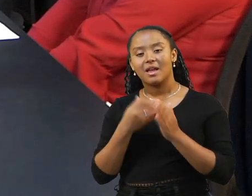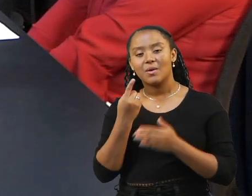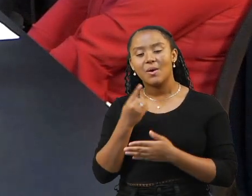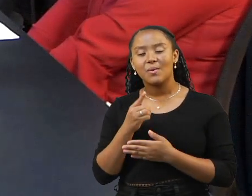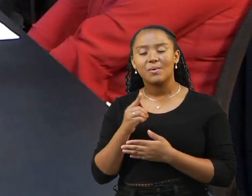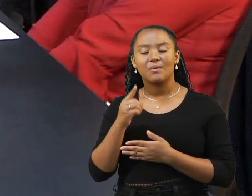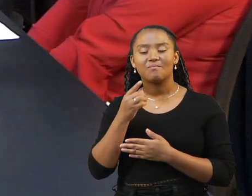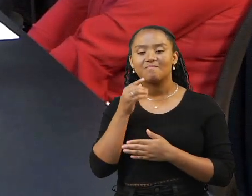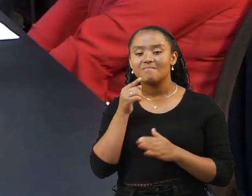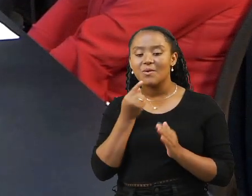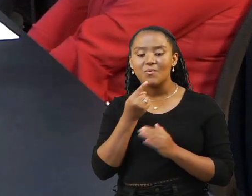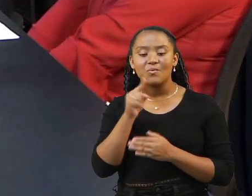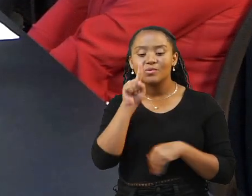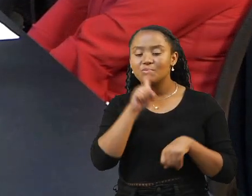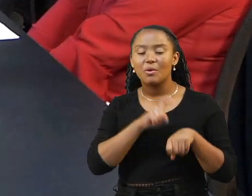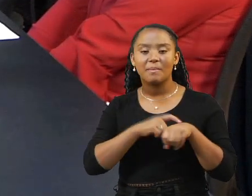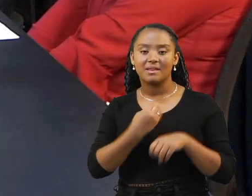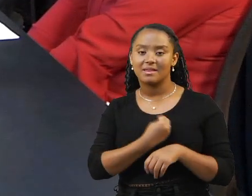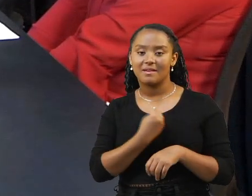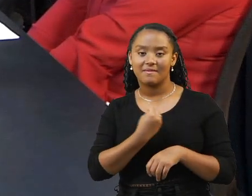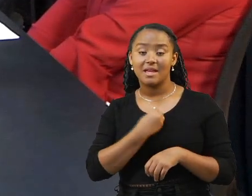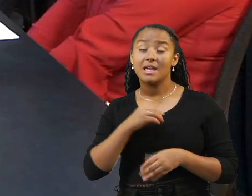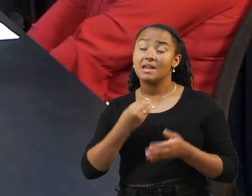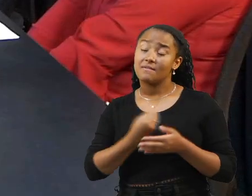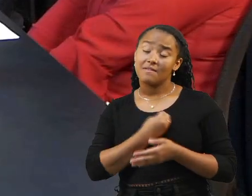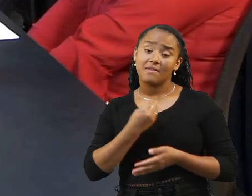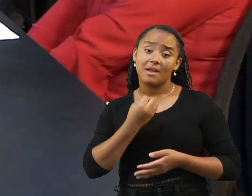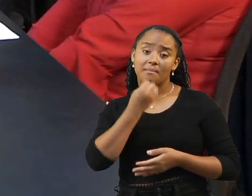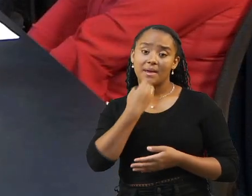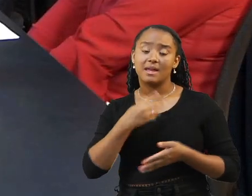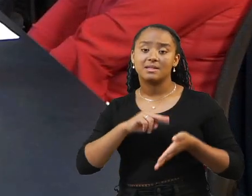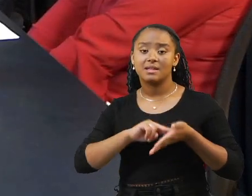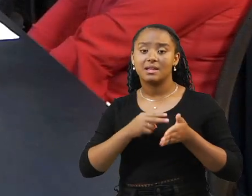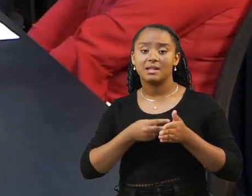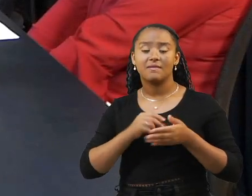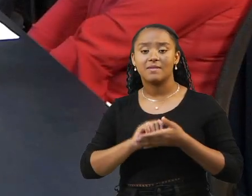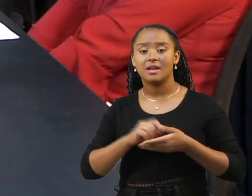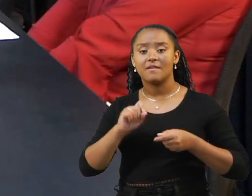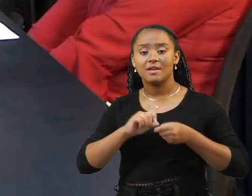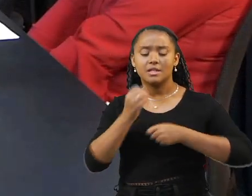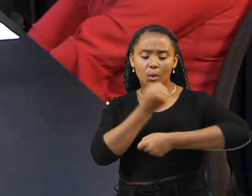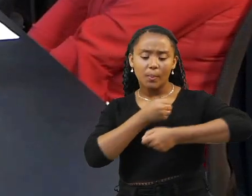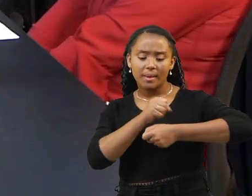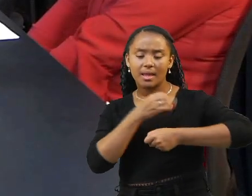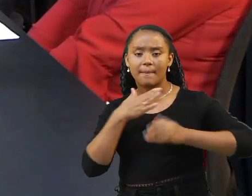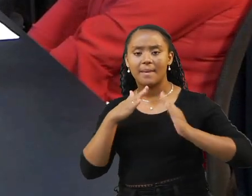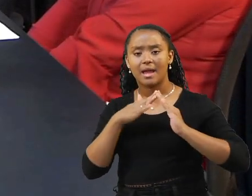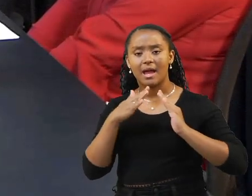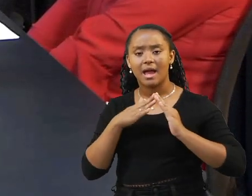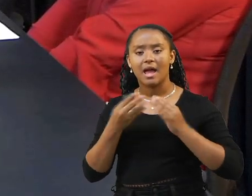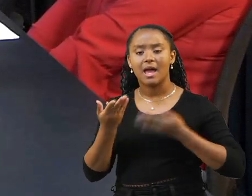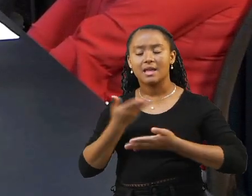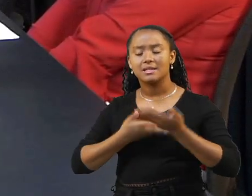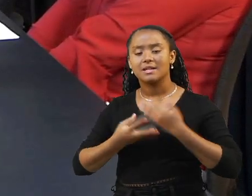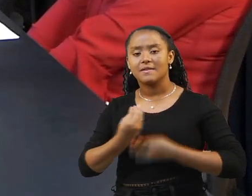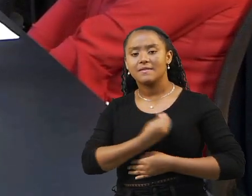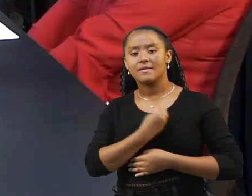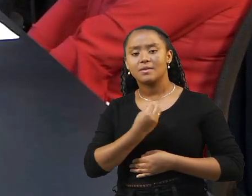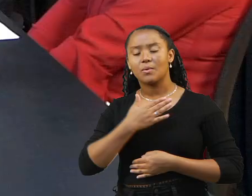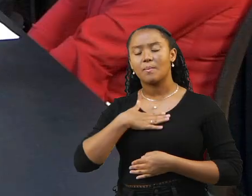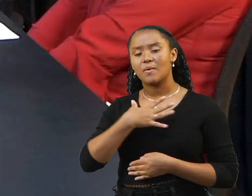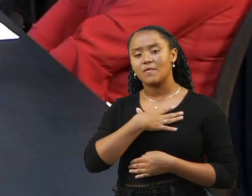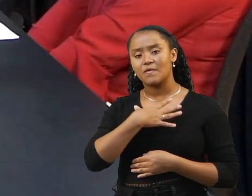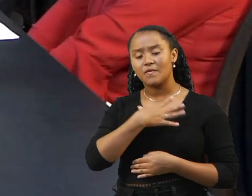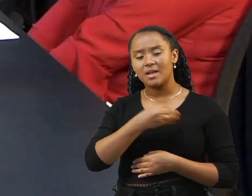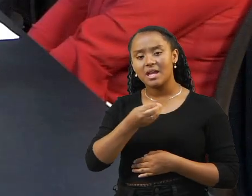o último resquício de vida. E viver bem significa fazer almoço na minha casa, conviver